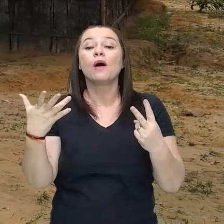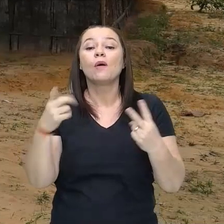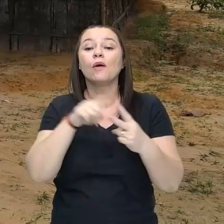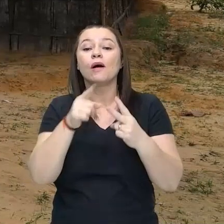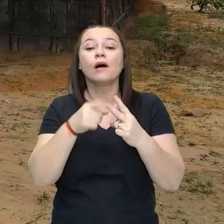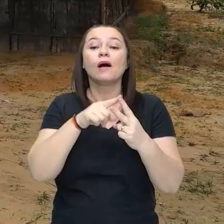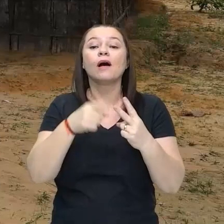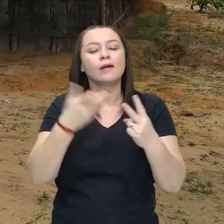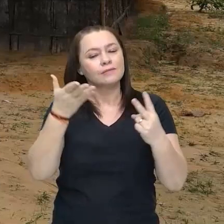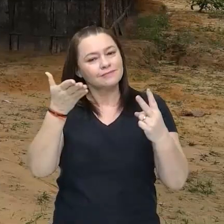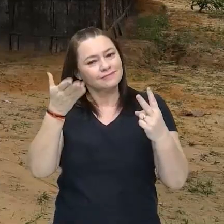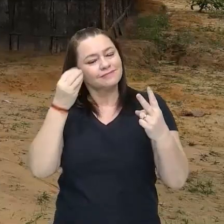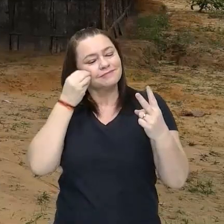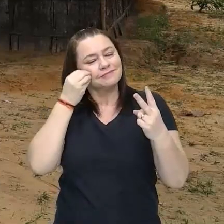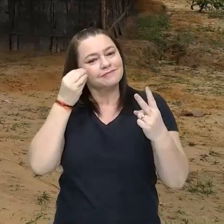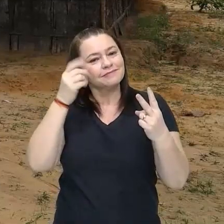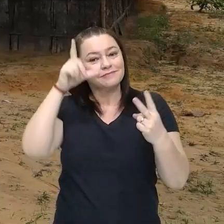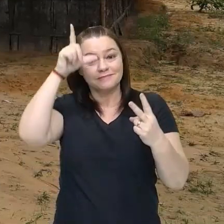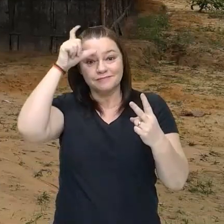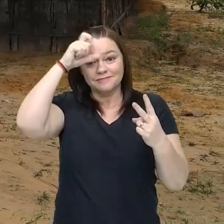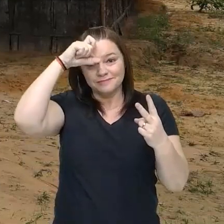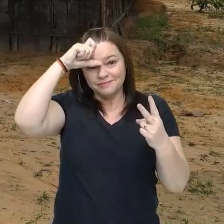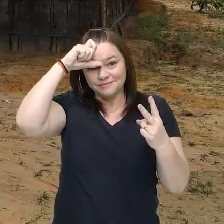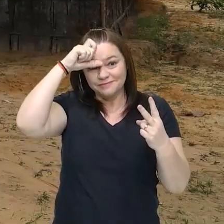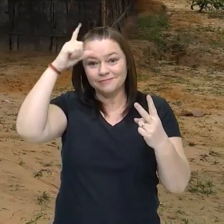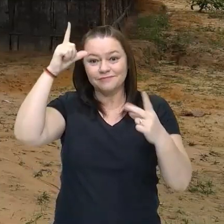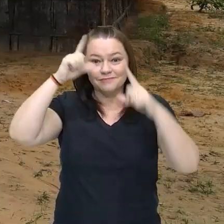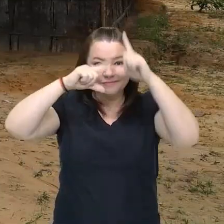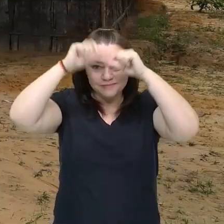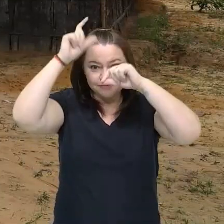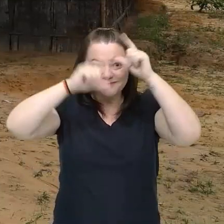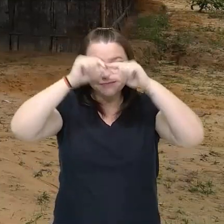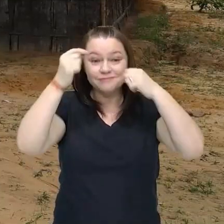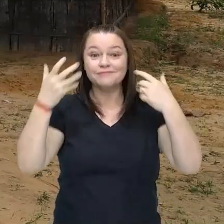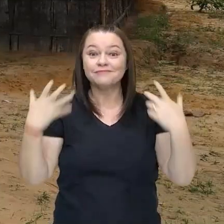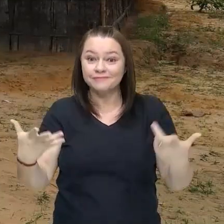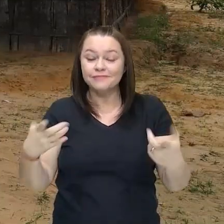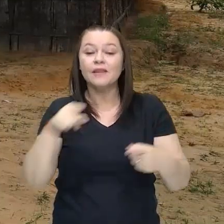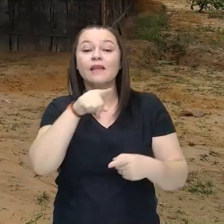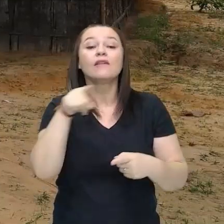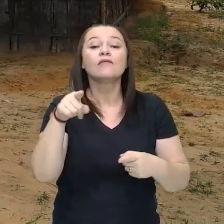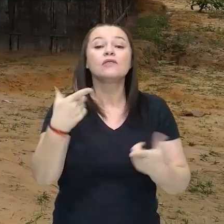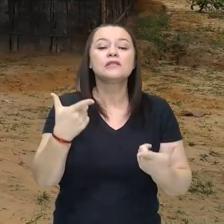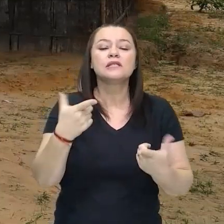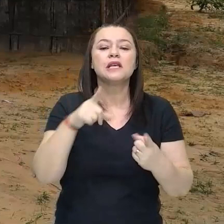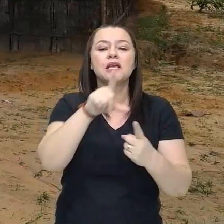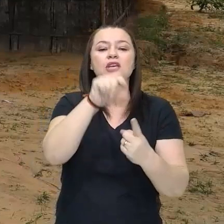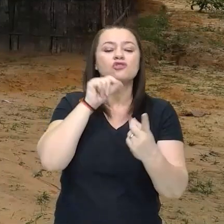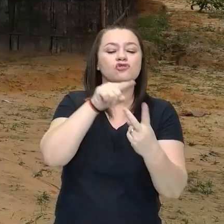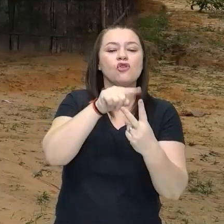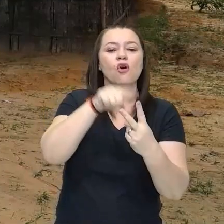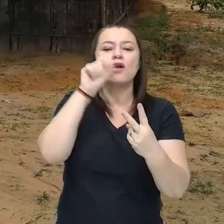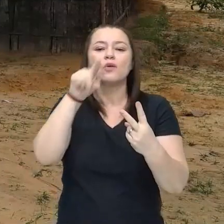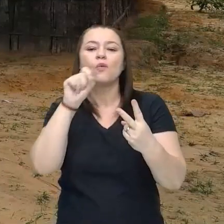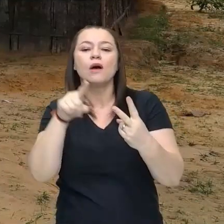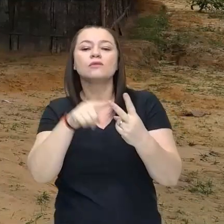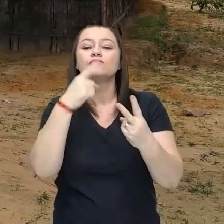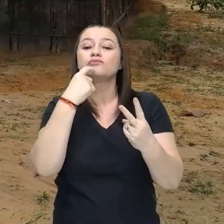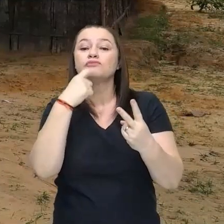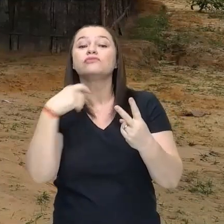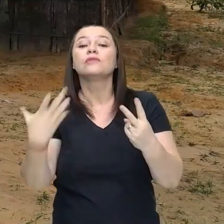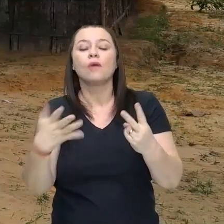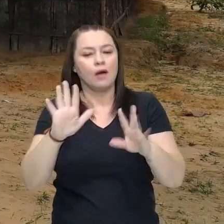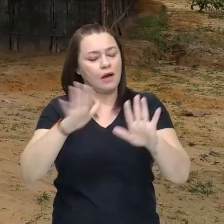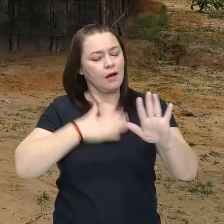Quais? Aqui, rapaz, garantido e caprichoso. Até me enrolei para falar agora. E você é o quê? Você é garantido ou caprichoso? Opa,